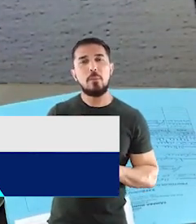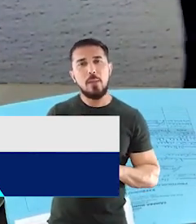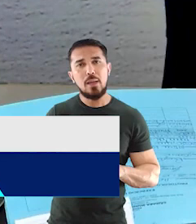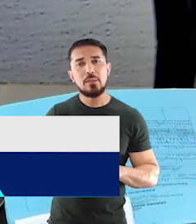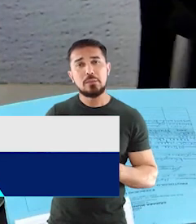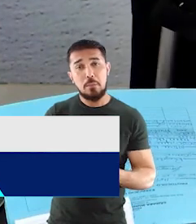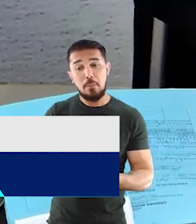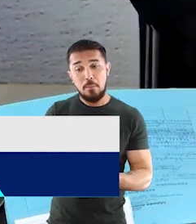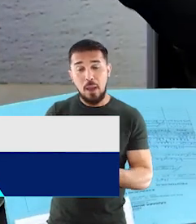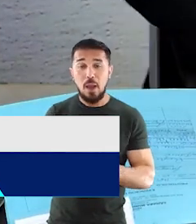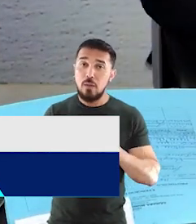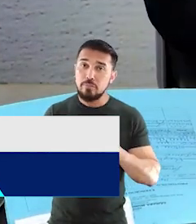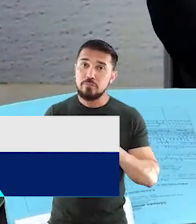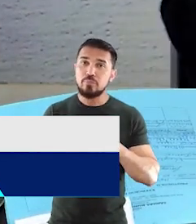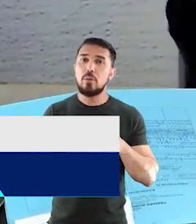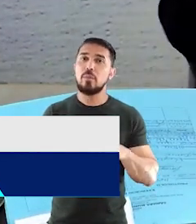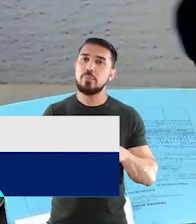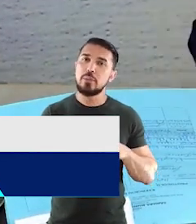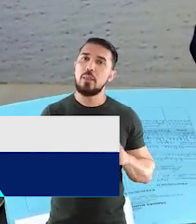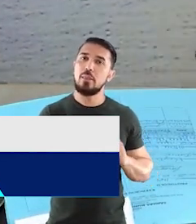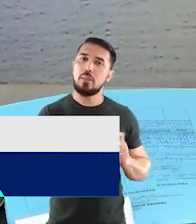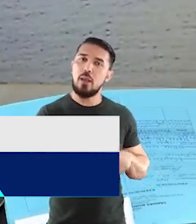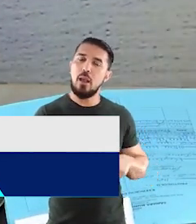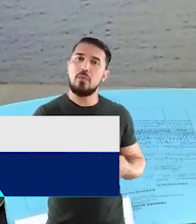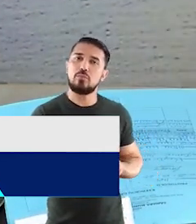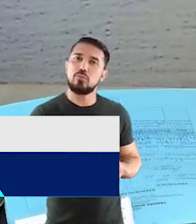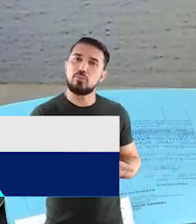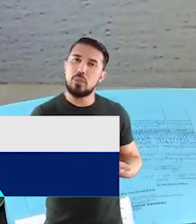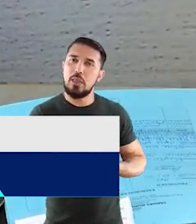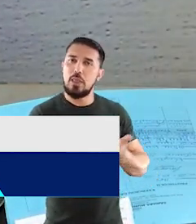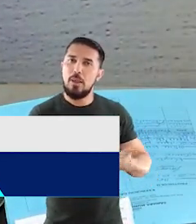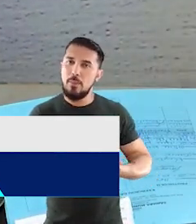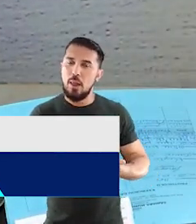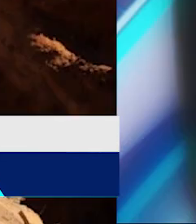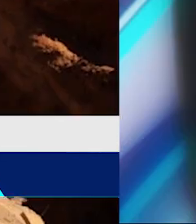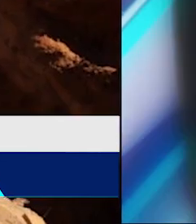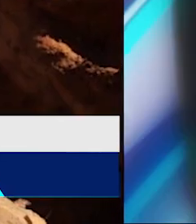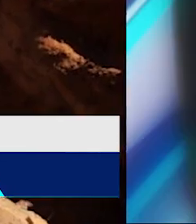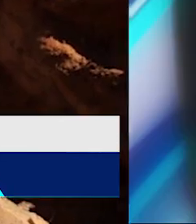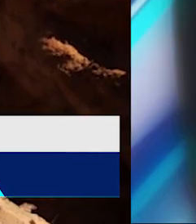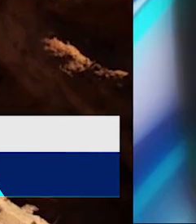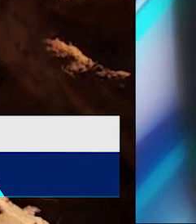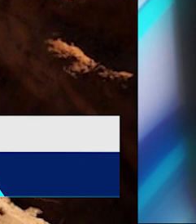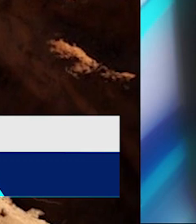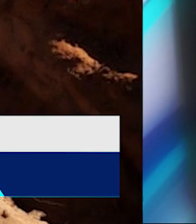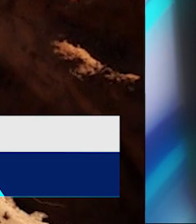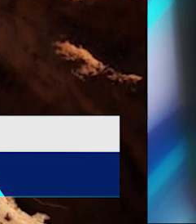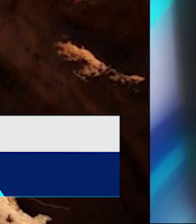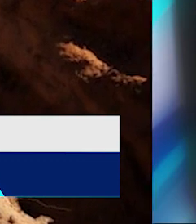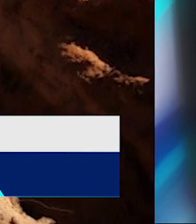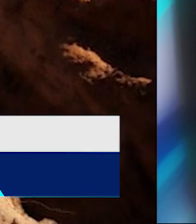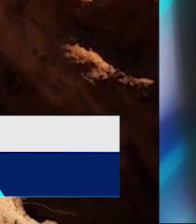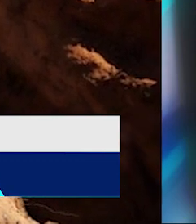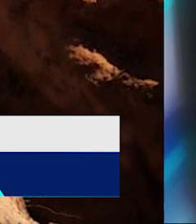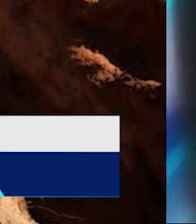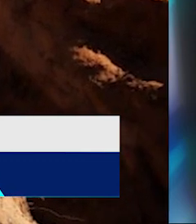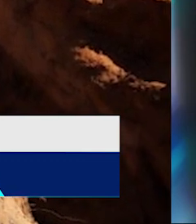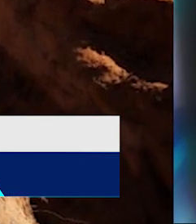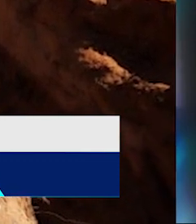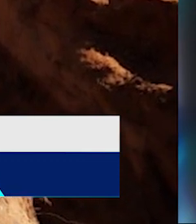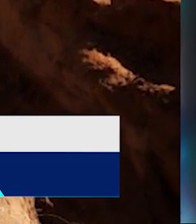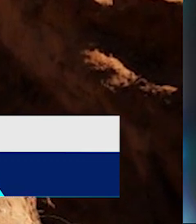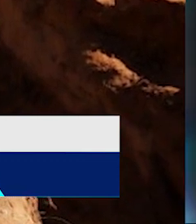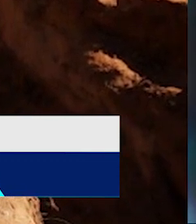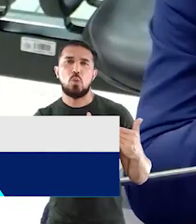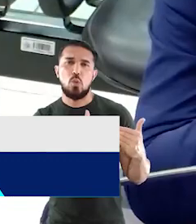tarifa diferenciada porque dão contribuição para o município através dos trabalhos respectivos. O documento da CPI foi assinado por todos os pares